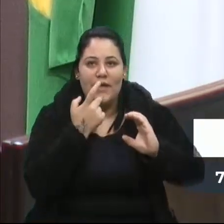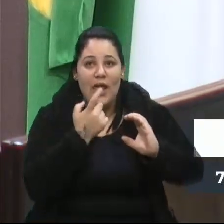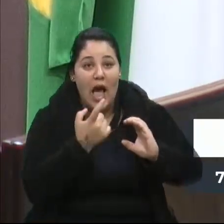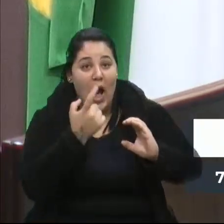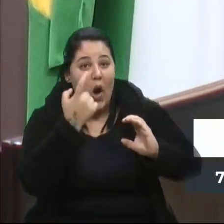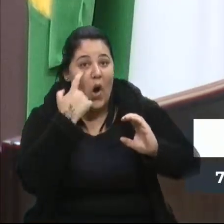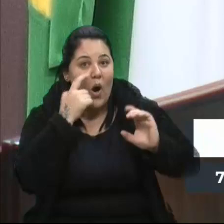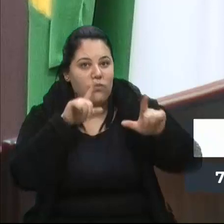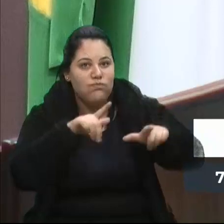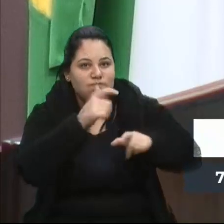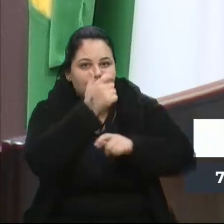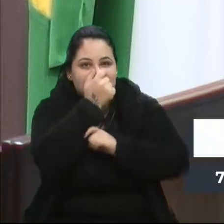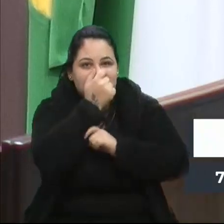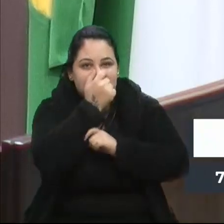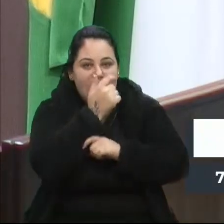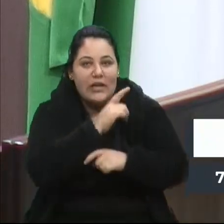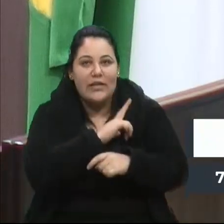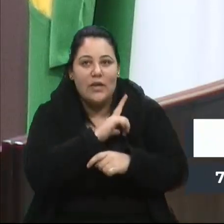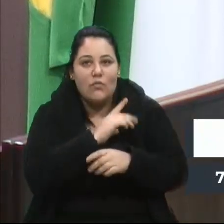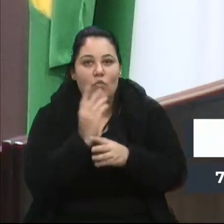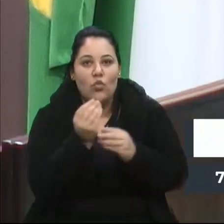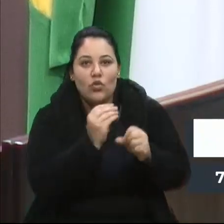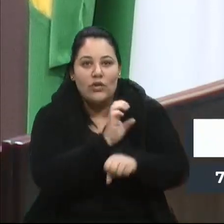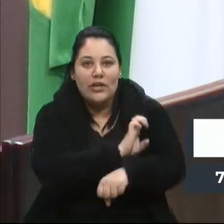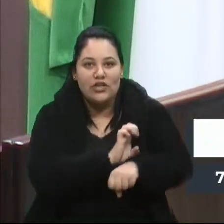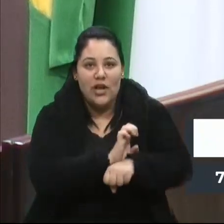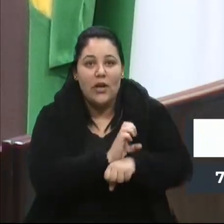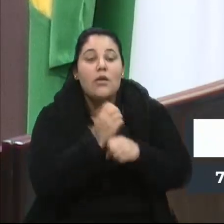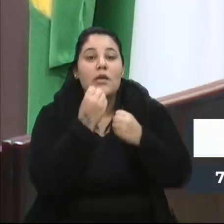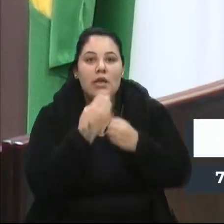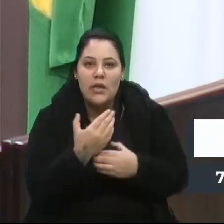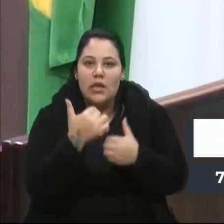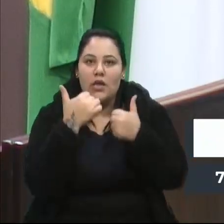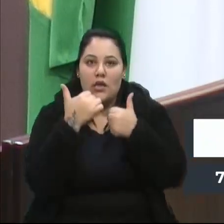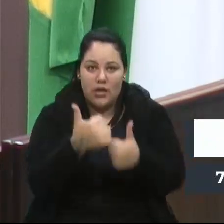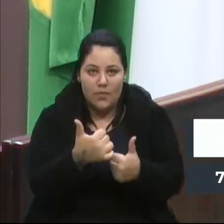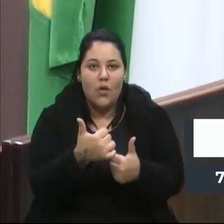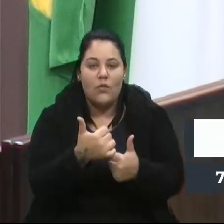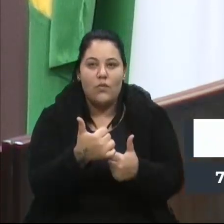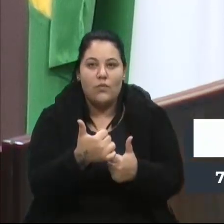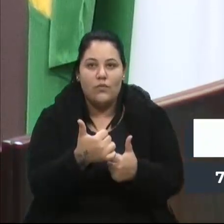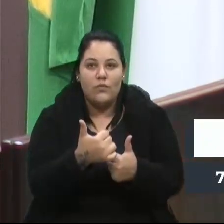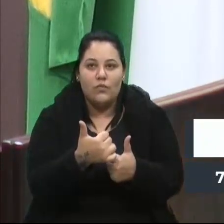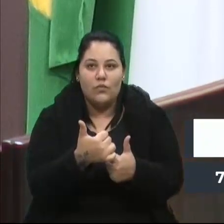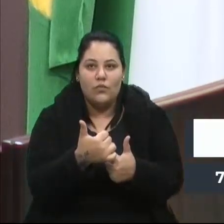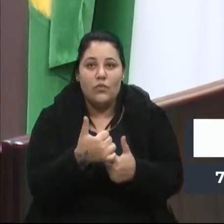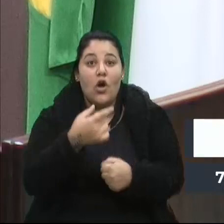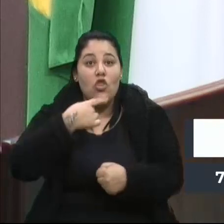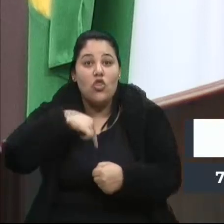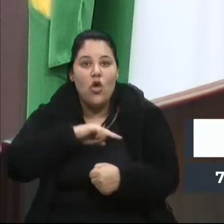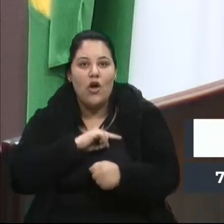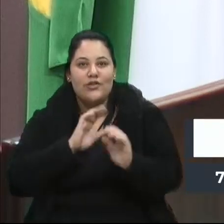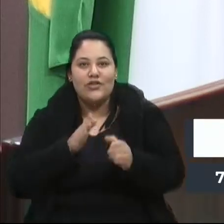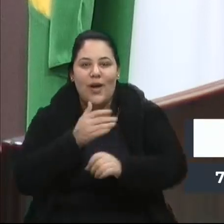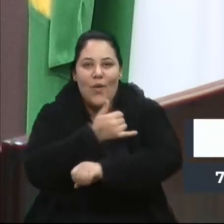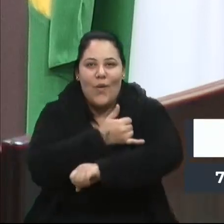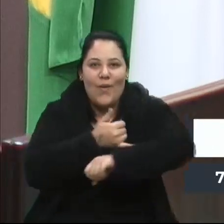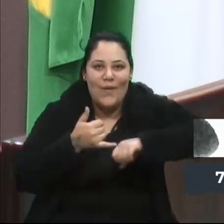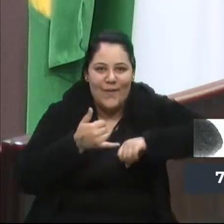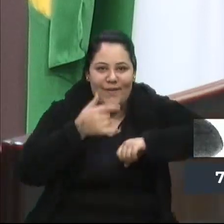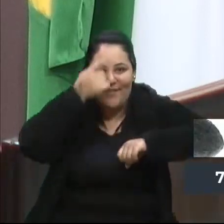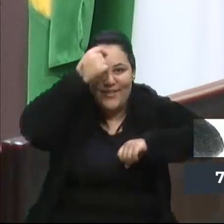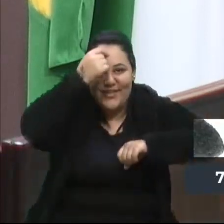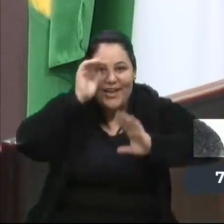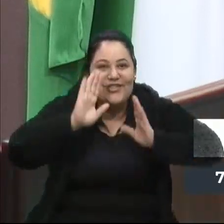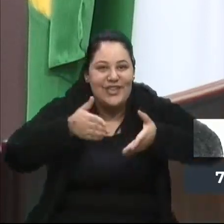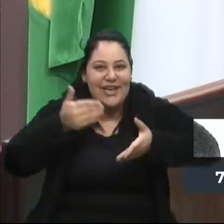cheia, com muitos estagiários. Que bom, né? Nós que já passamos pelo momento aí universitário, como é bom a gente